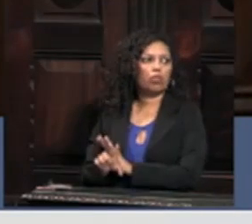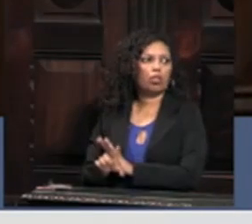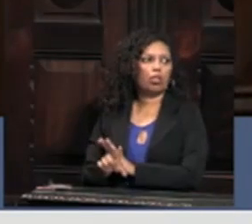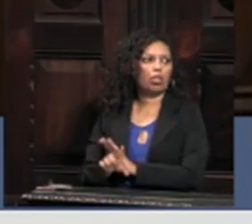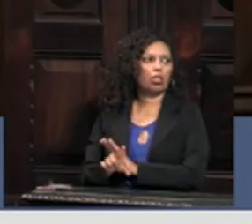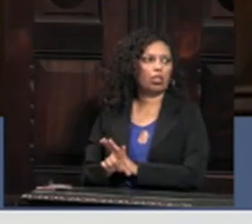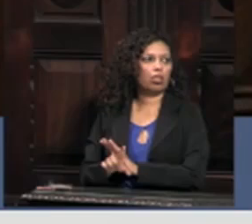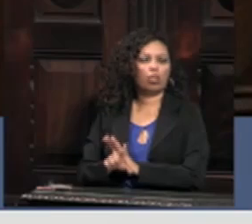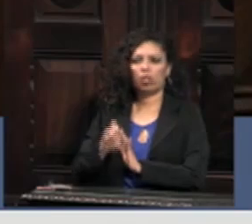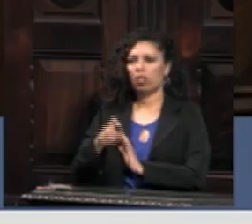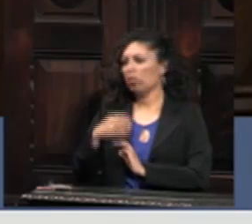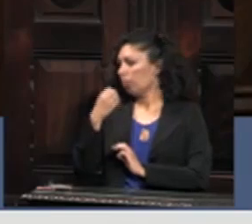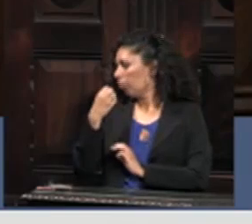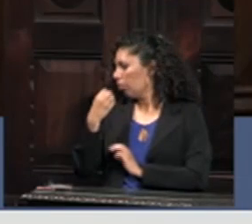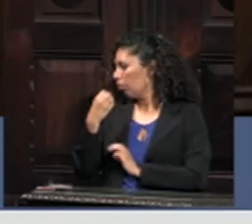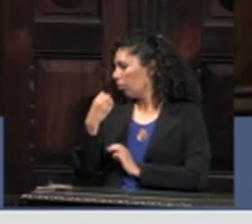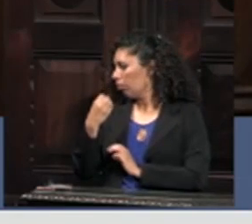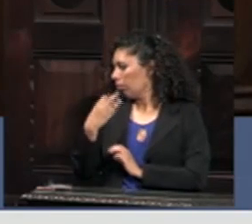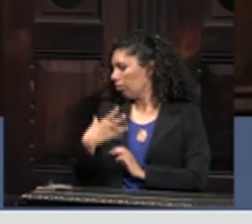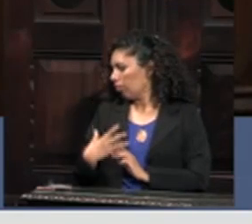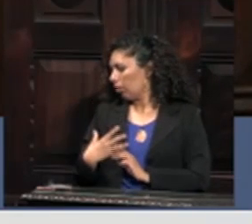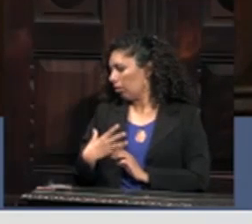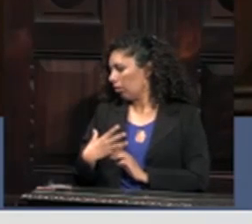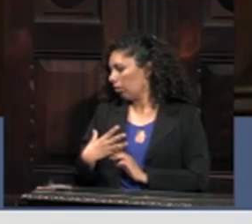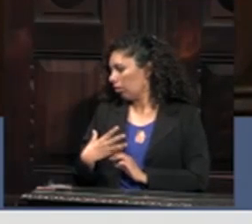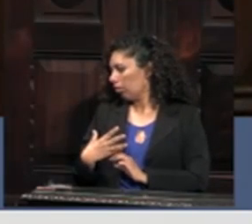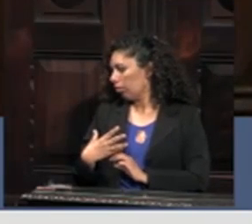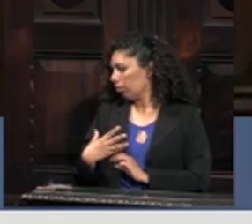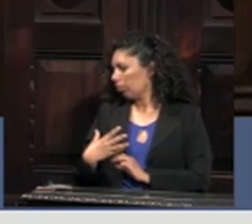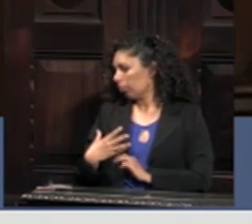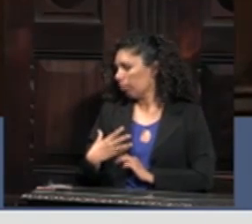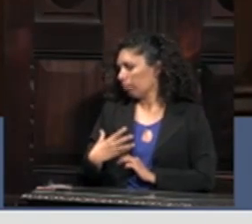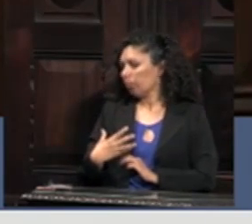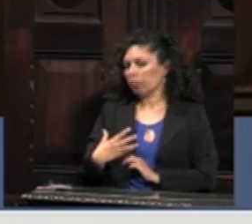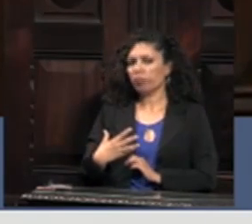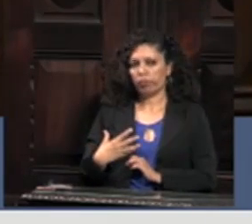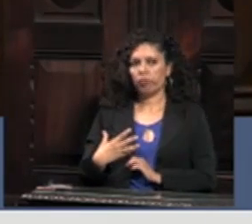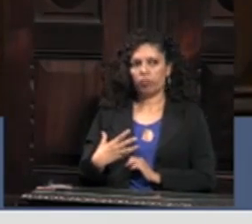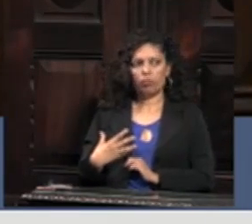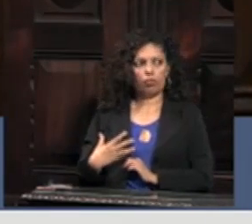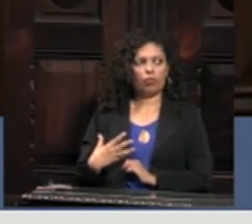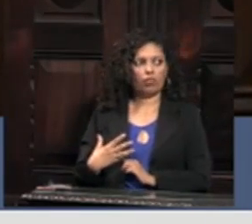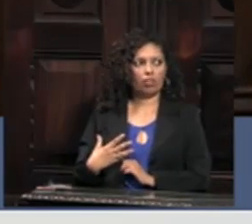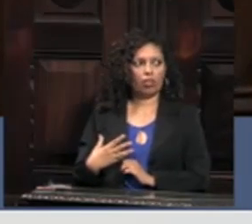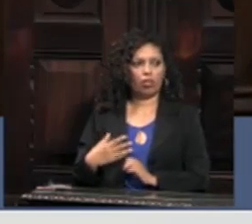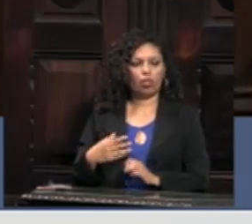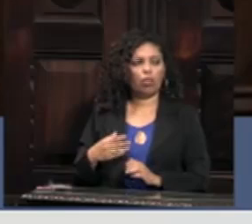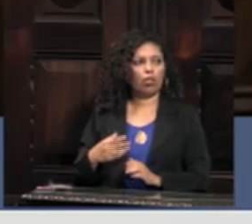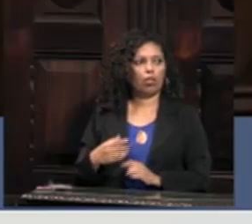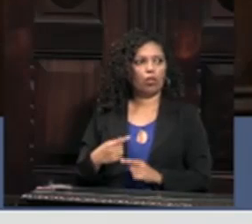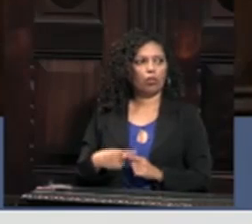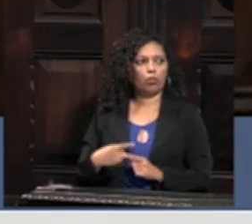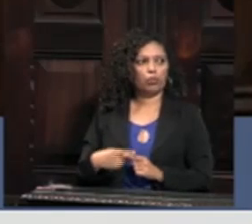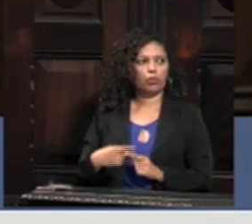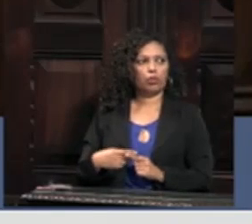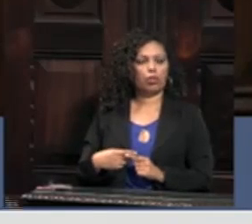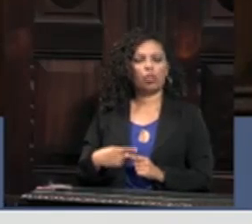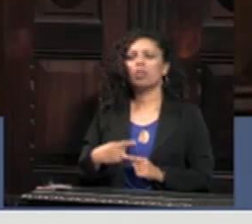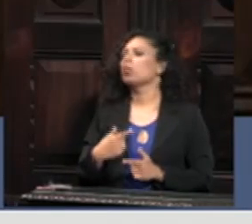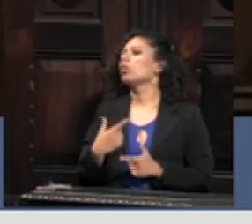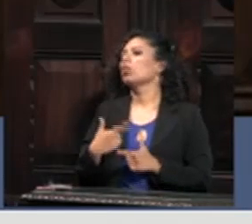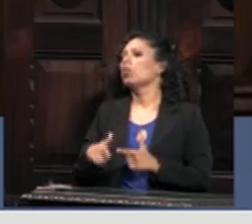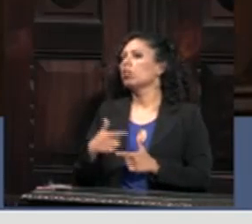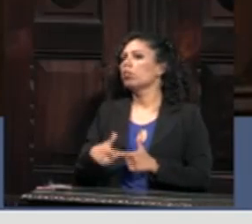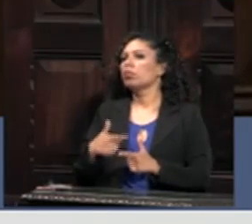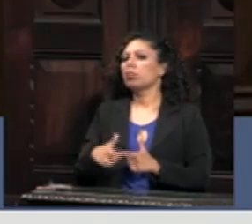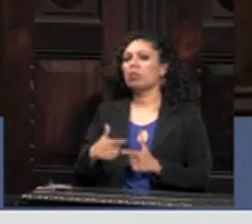vai ser bem-vindo, mas provavelmente, daqui a alguns anos, a partir do momento que as soluções